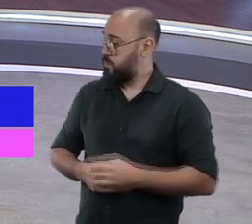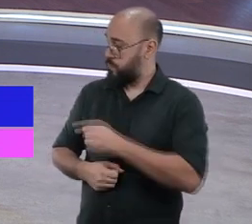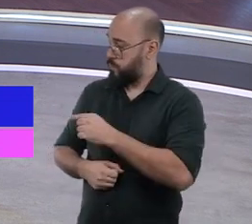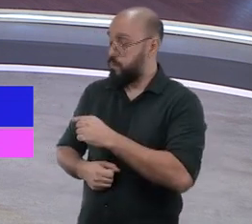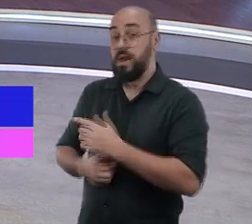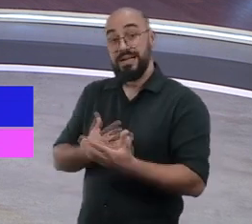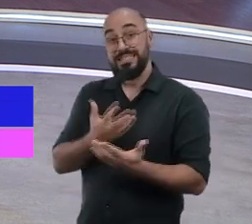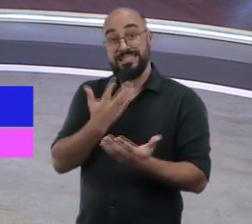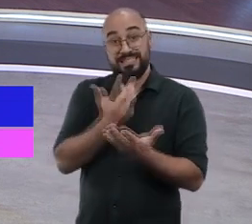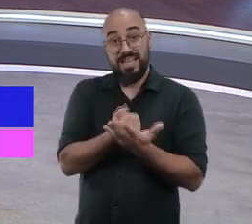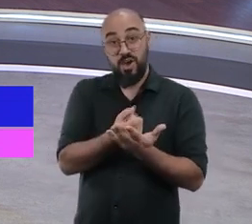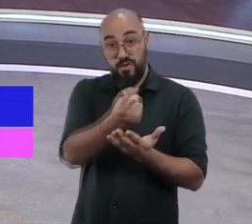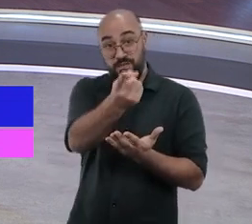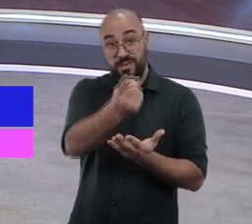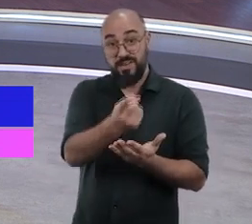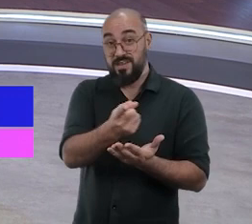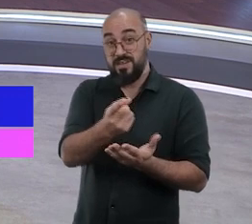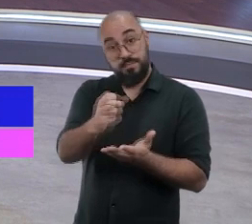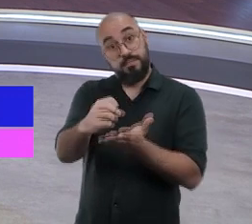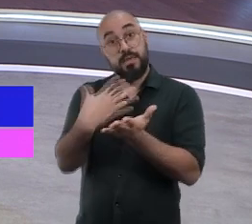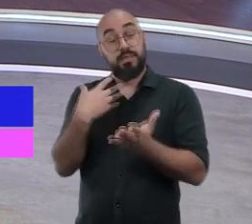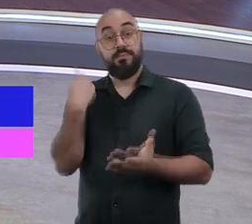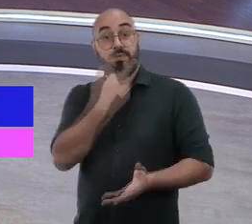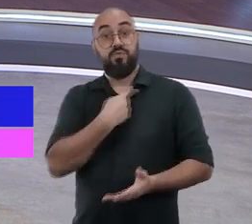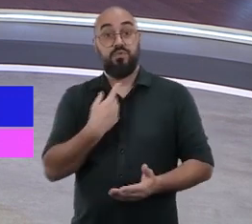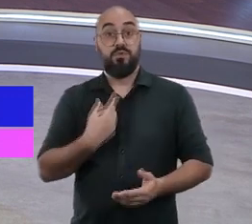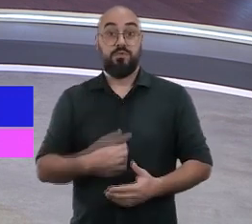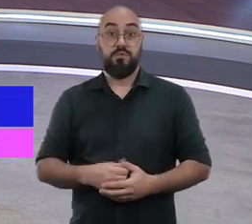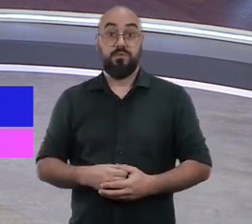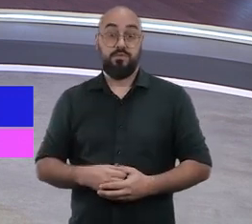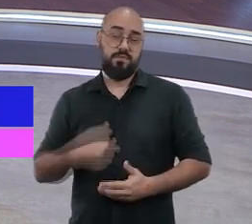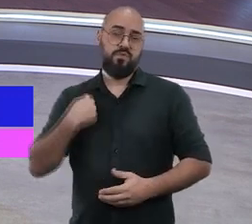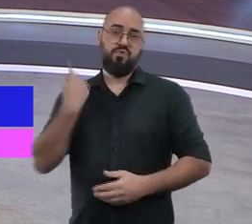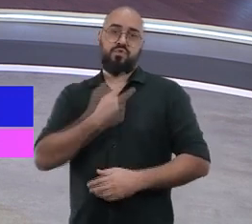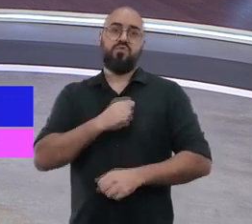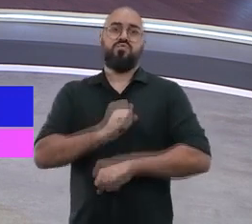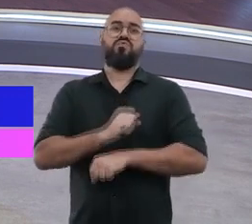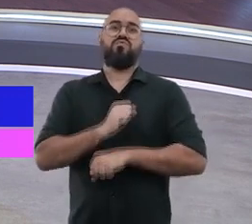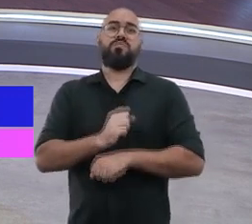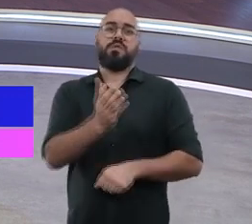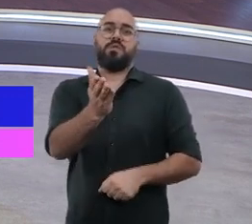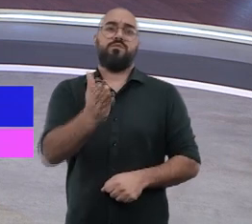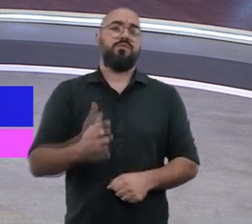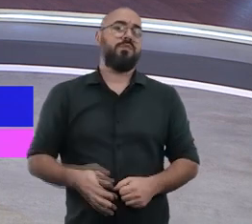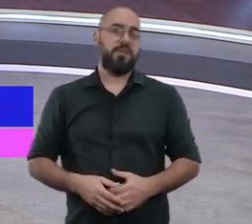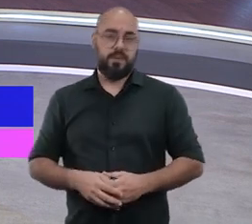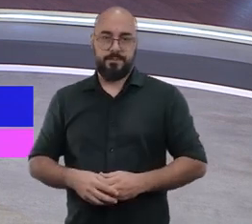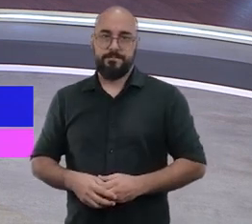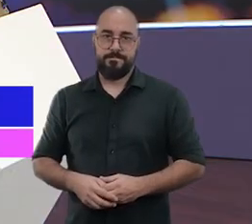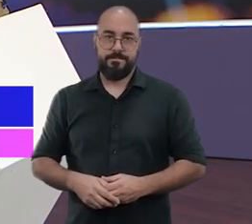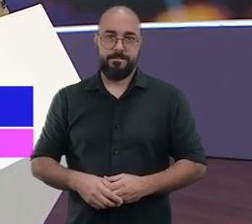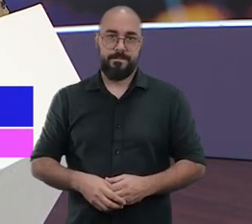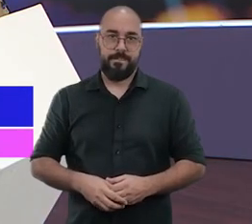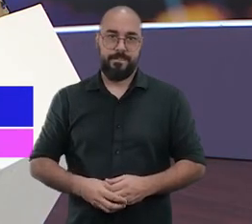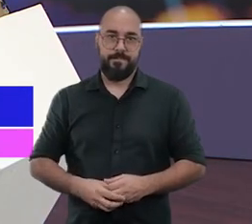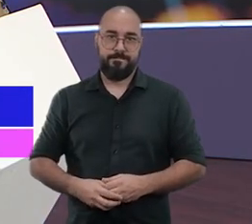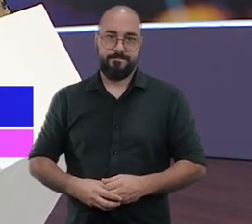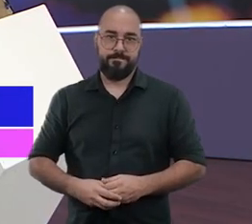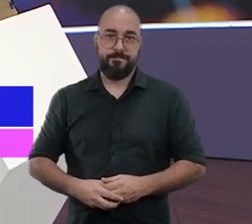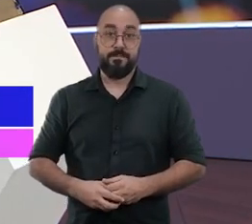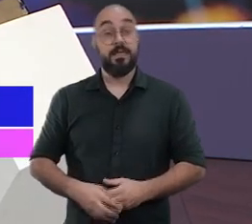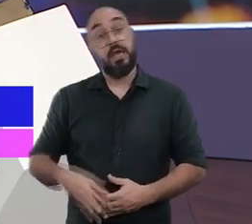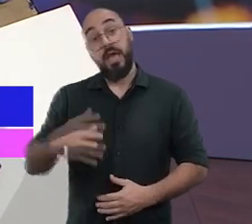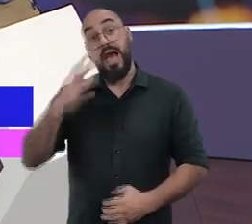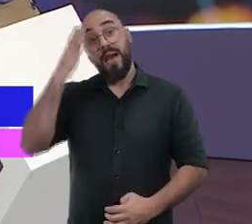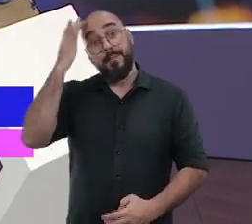celular e envia agora uma mensagem para nós. E nós estamos prontos, preparados para lhe atender. Amanhã pode ser